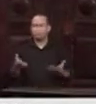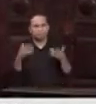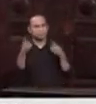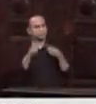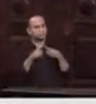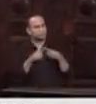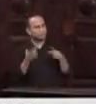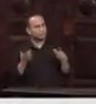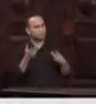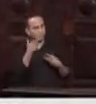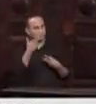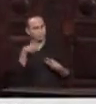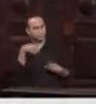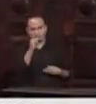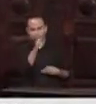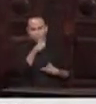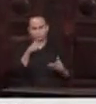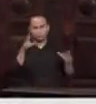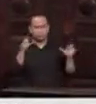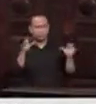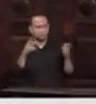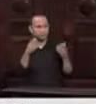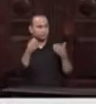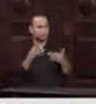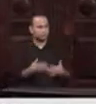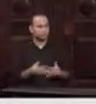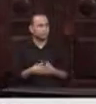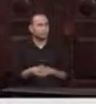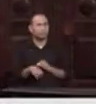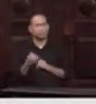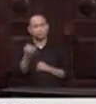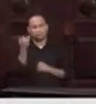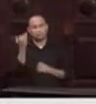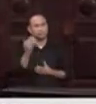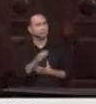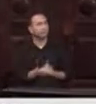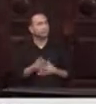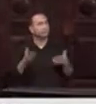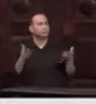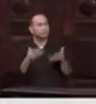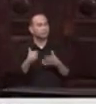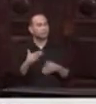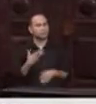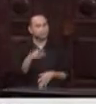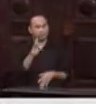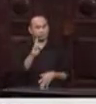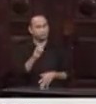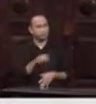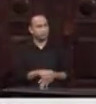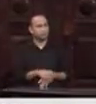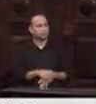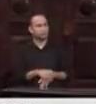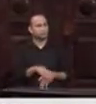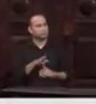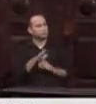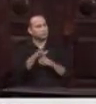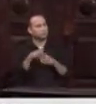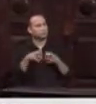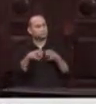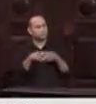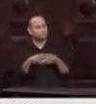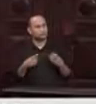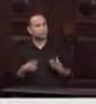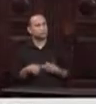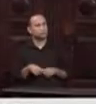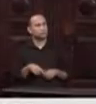lugar, fazer um rápido registro, um rápido, porém importante registro. Hoje eu compareci, representando a Comissão de Educação da